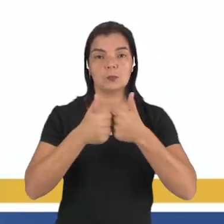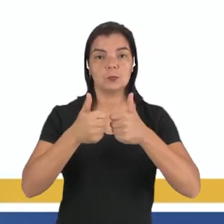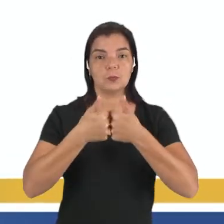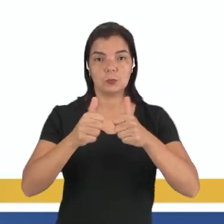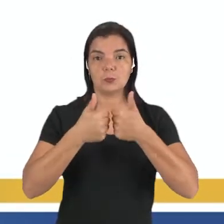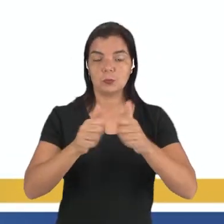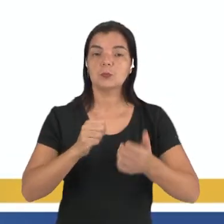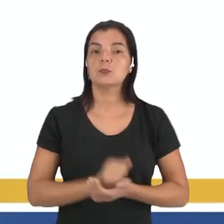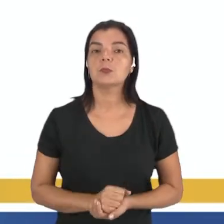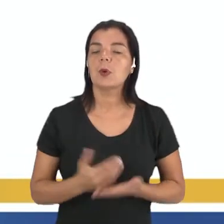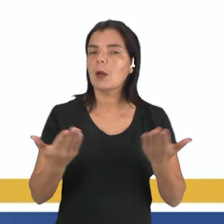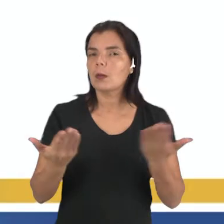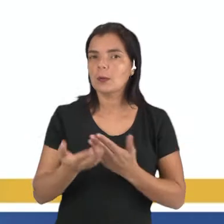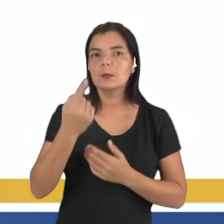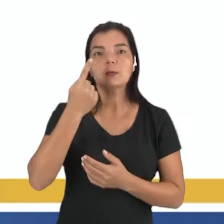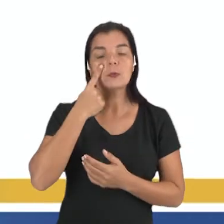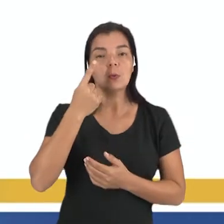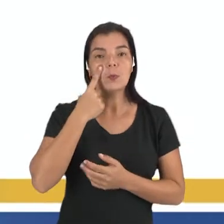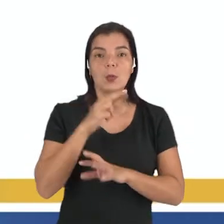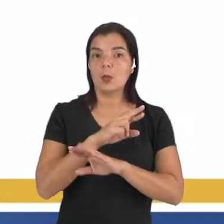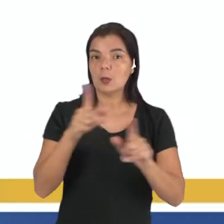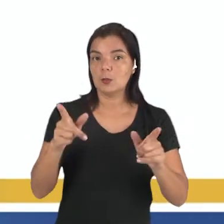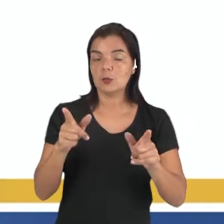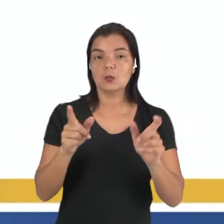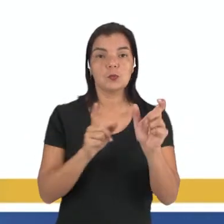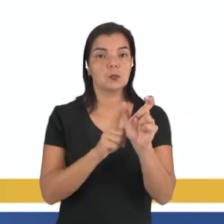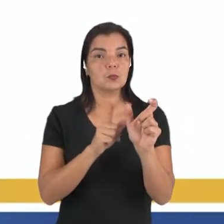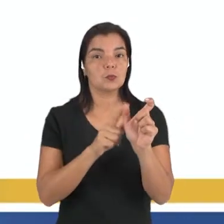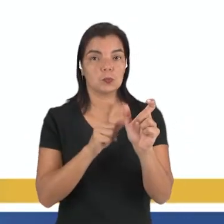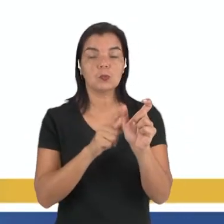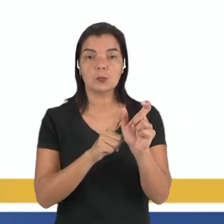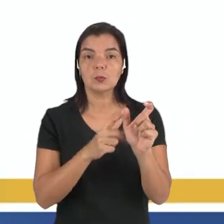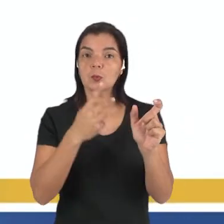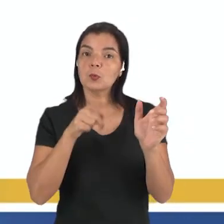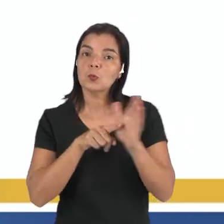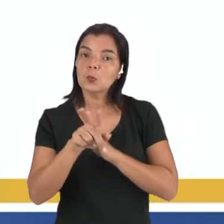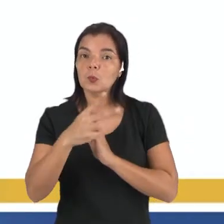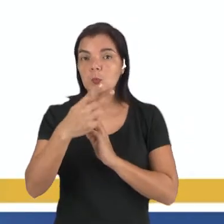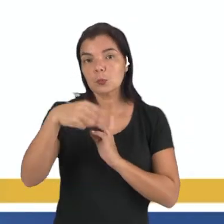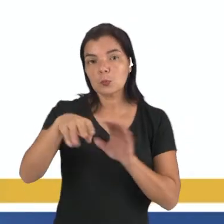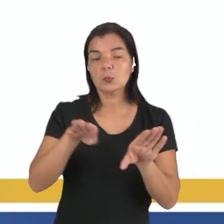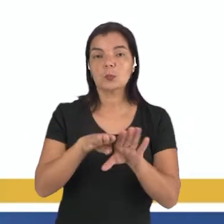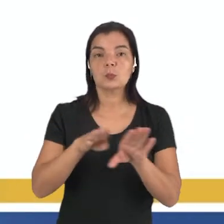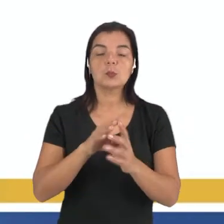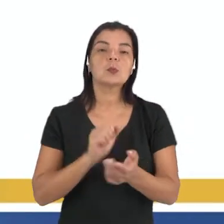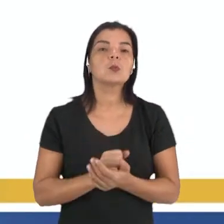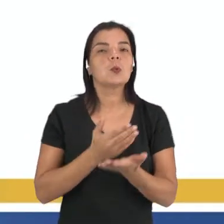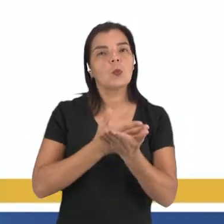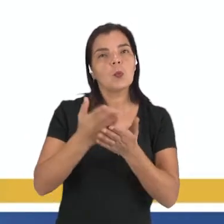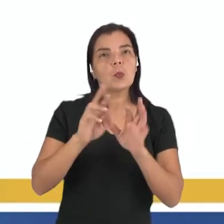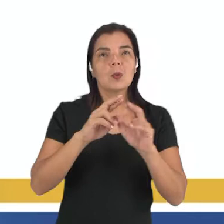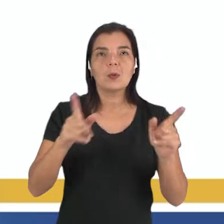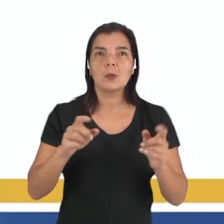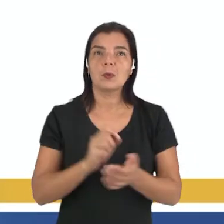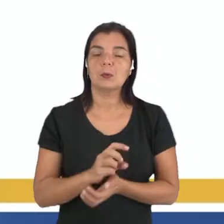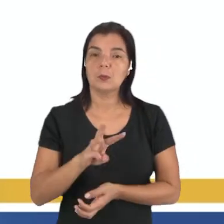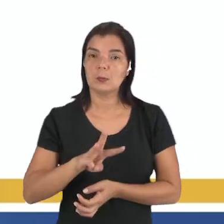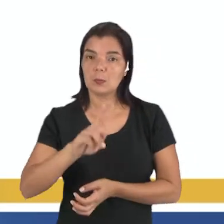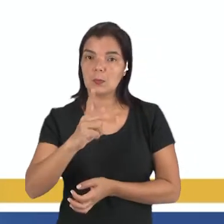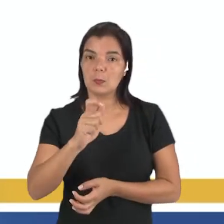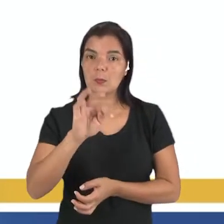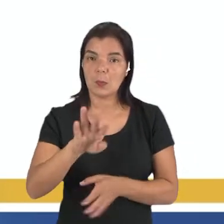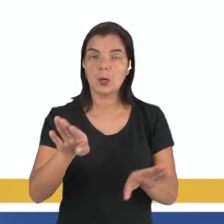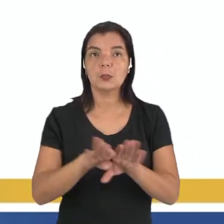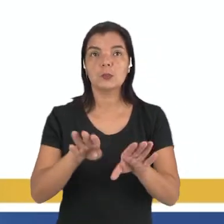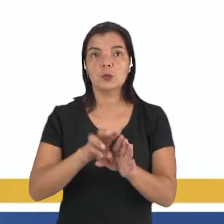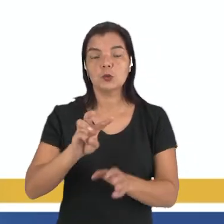ônibus. Agora sim, vamos ver aqui a diferença de alguns desses double H questions que se parecem. Vamos começar com a diferença entre o what e